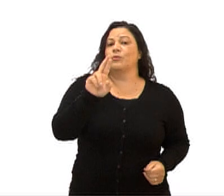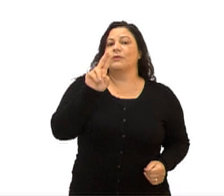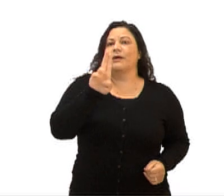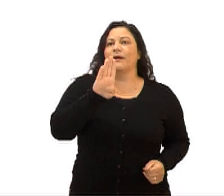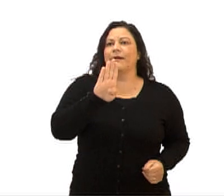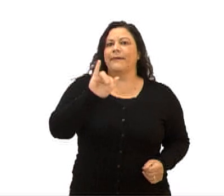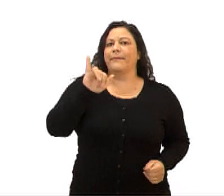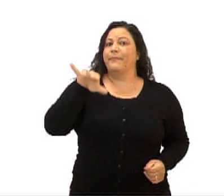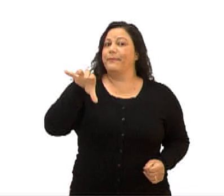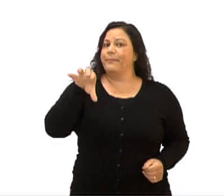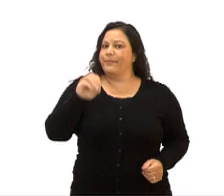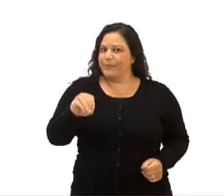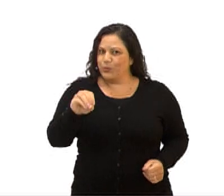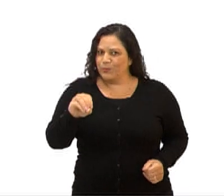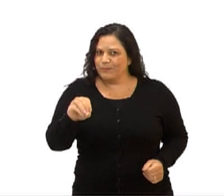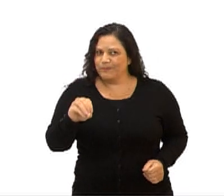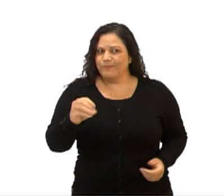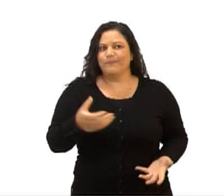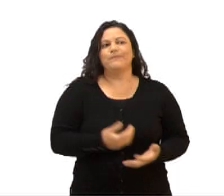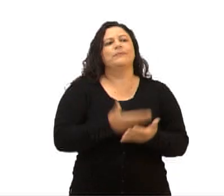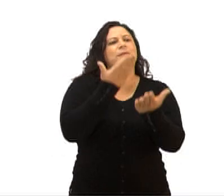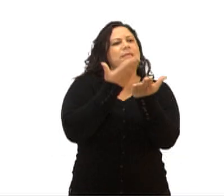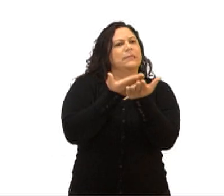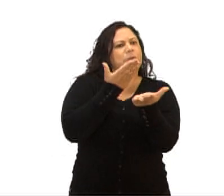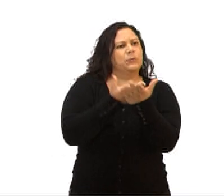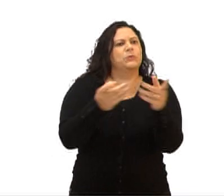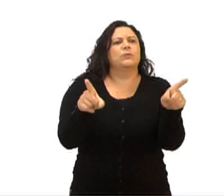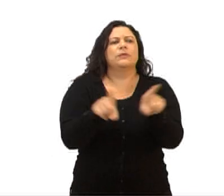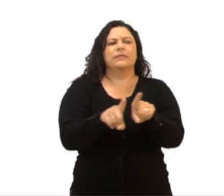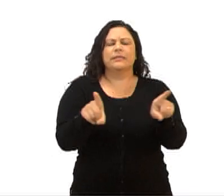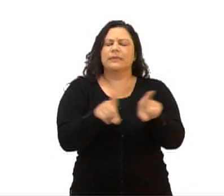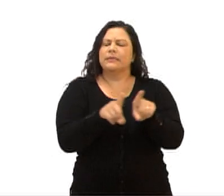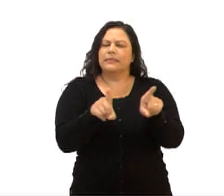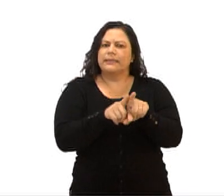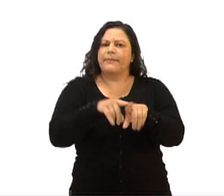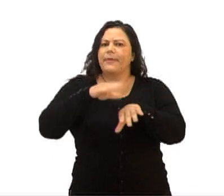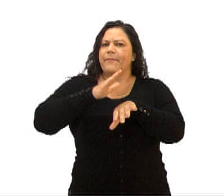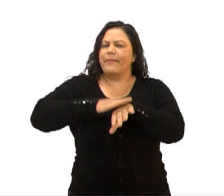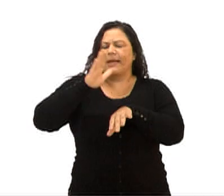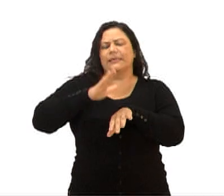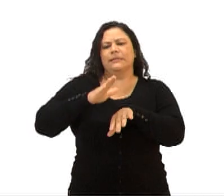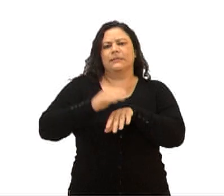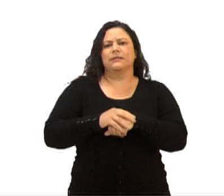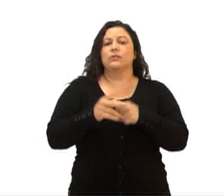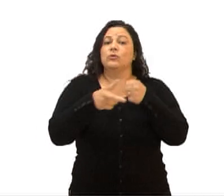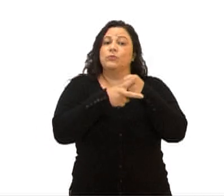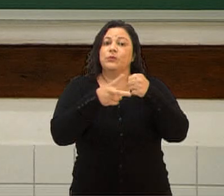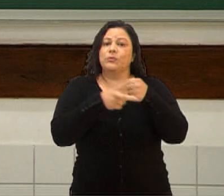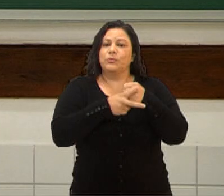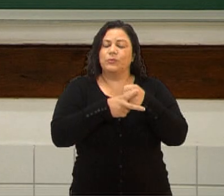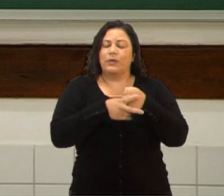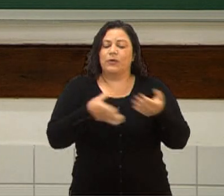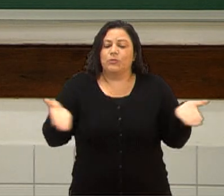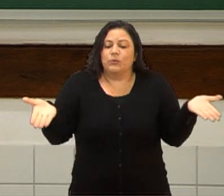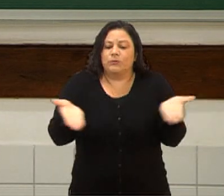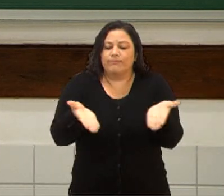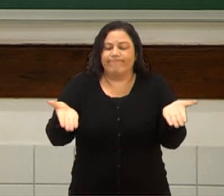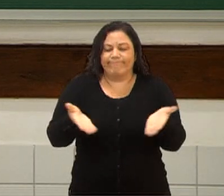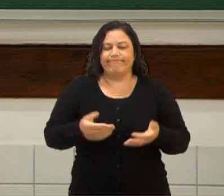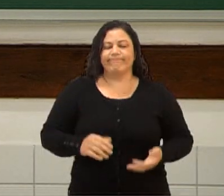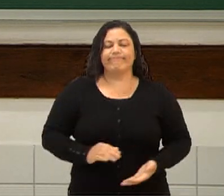usado no nosso dia a dia. E vamos estudar também um pouco mais sobre o presente perfeito, como eu já disse para vocês.